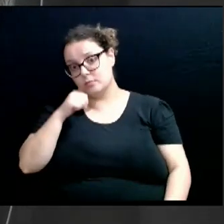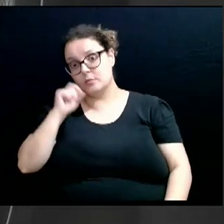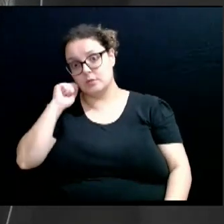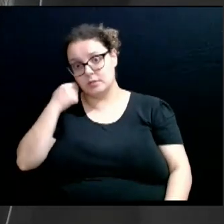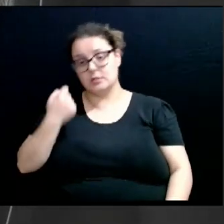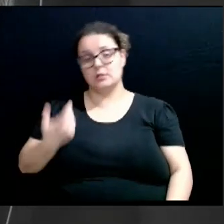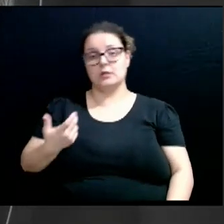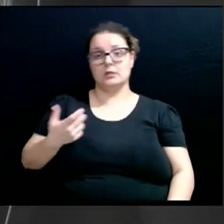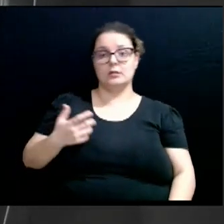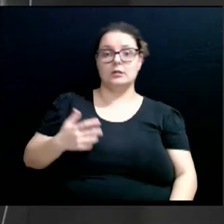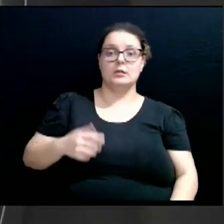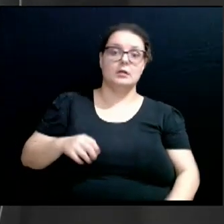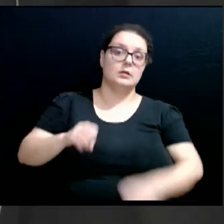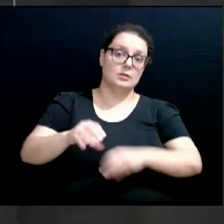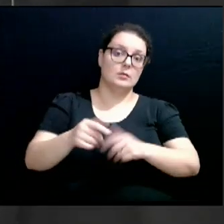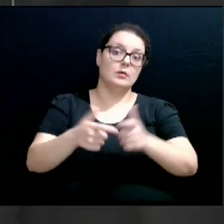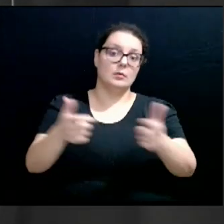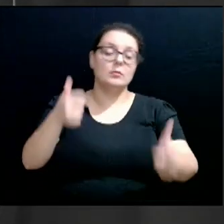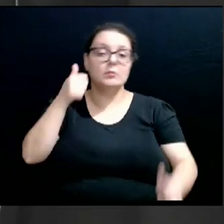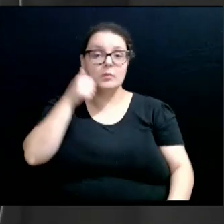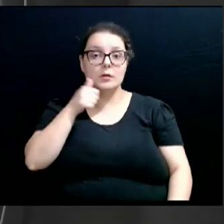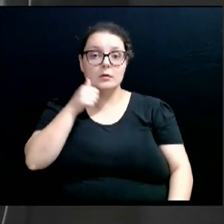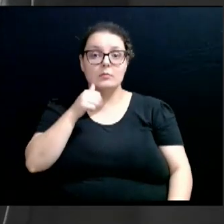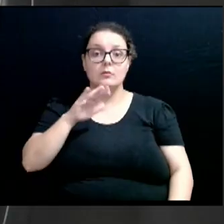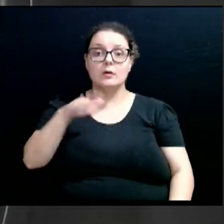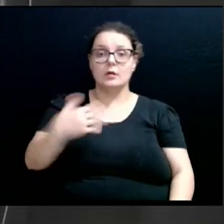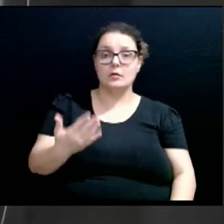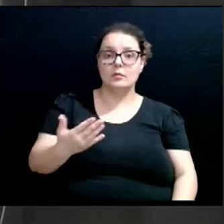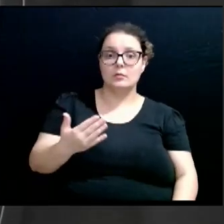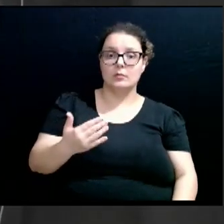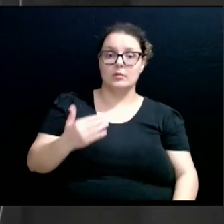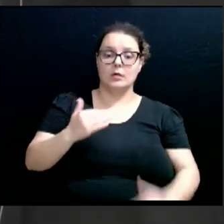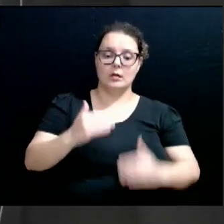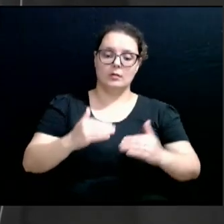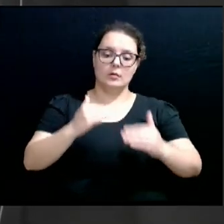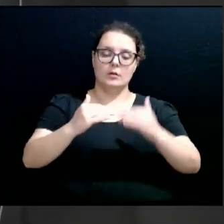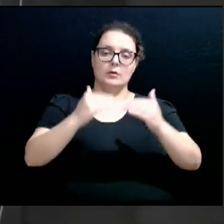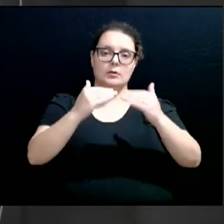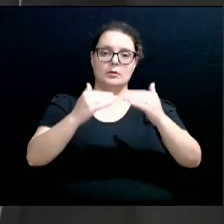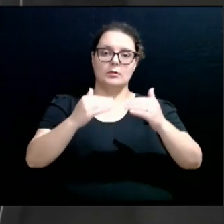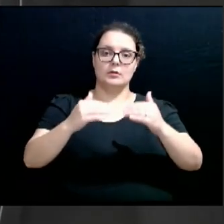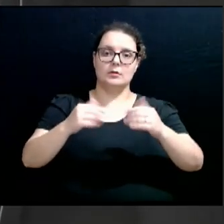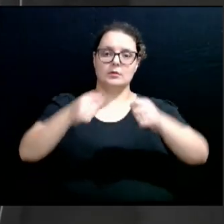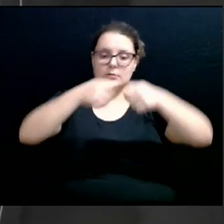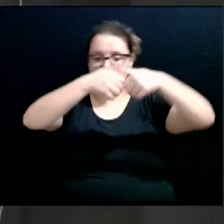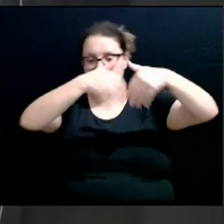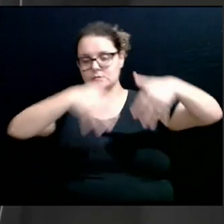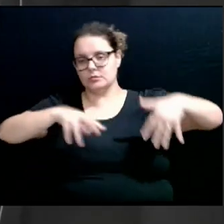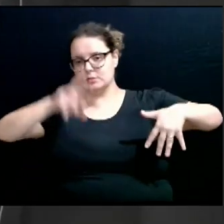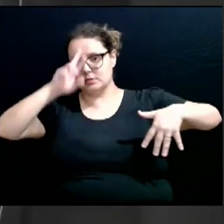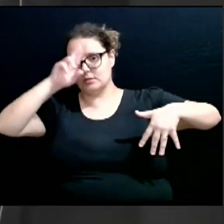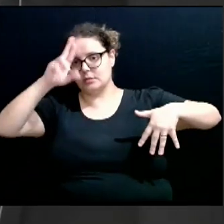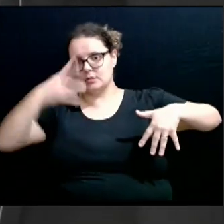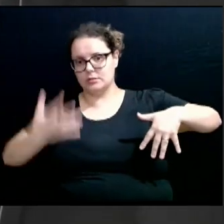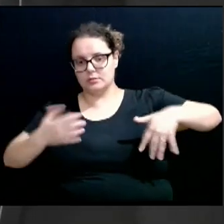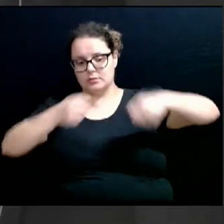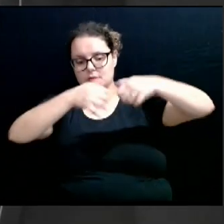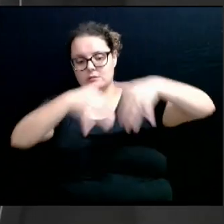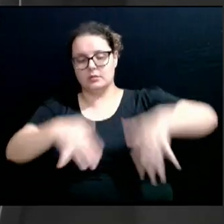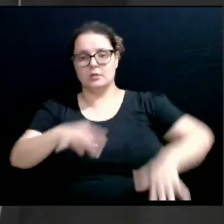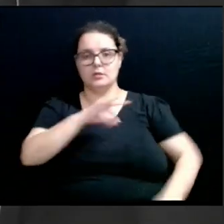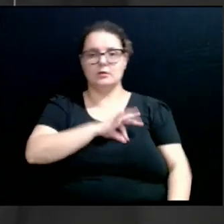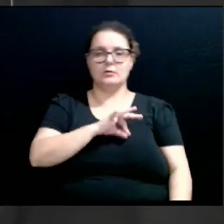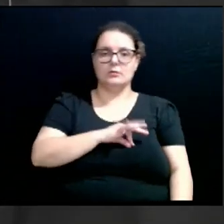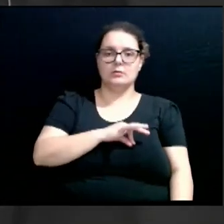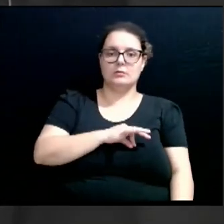de mulheres, mas quando vai subindo na escala de hierarquias e de salários, o número de mulheres vai rareando.